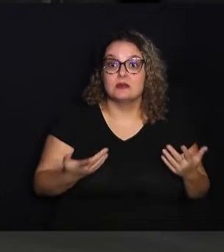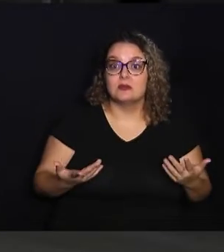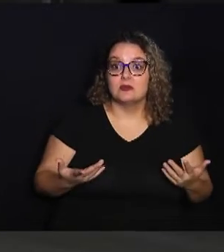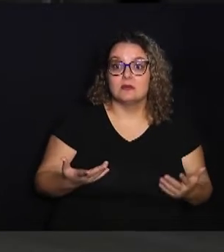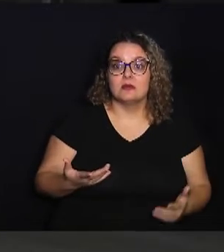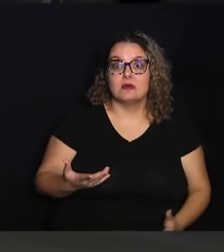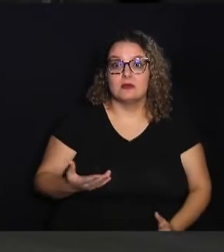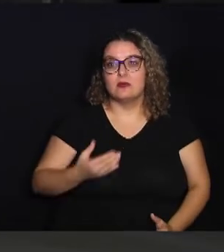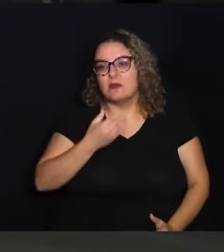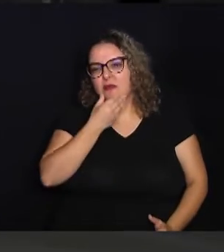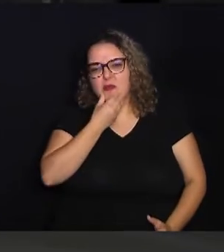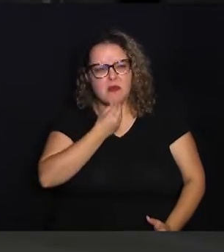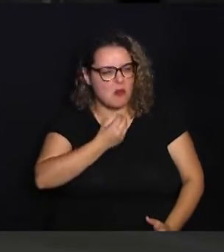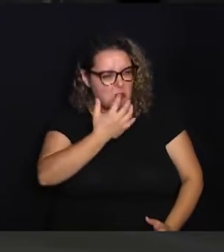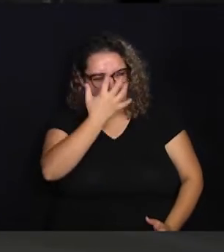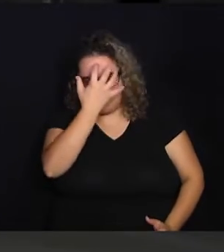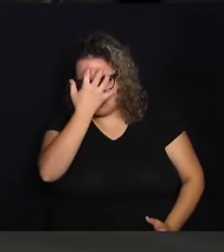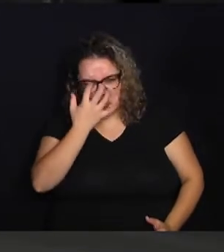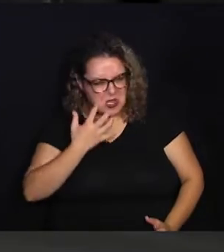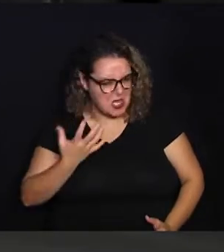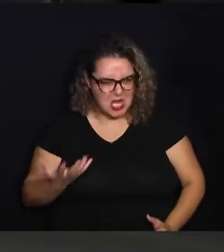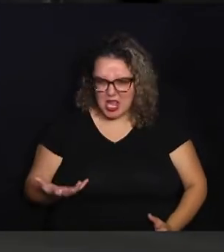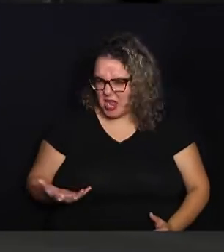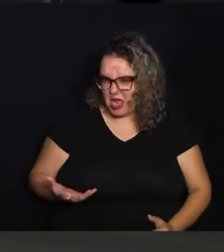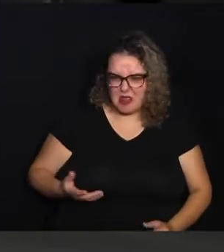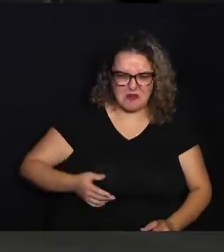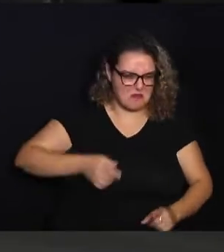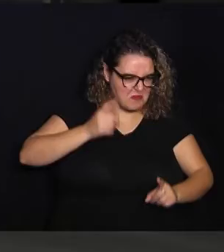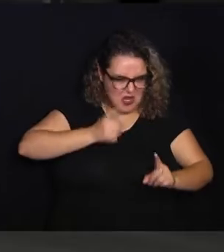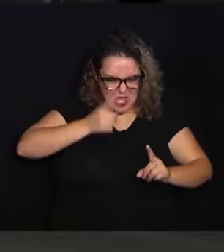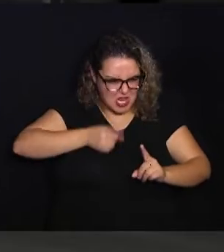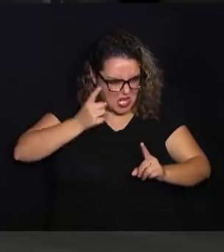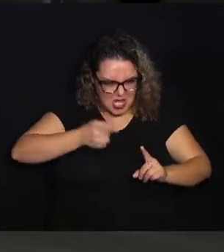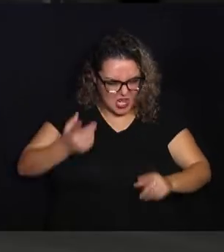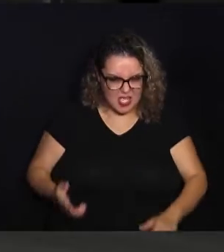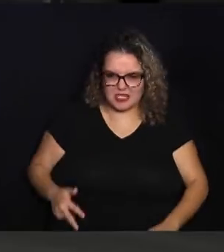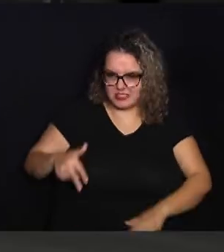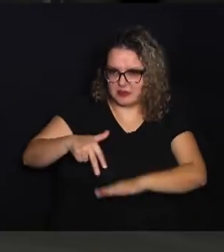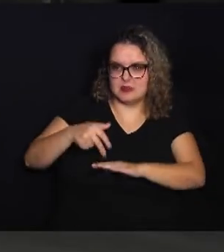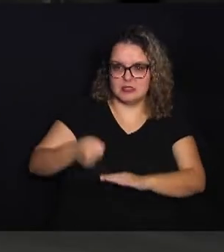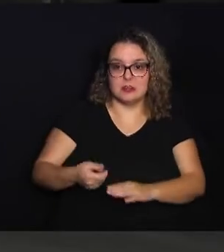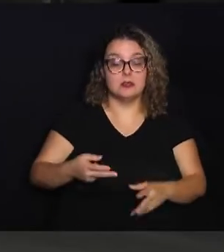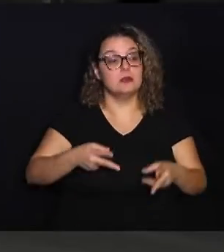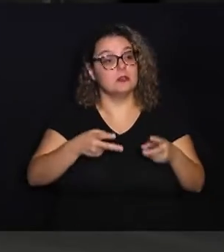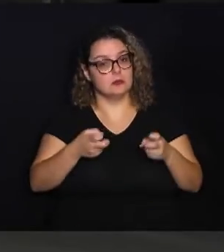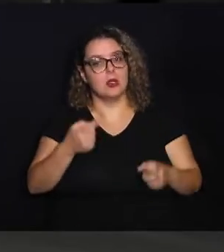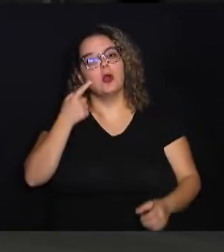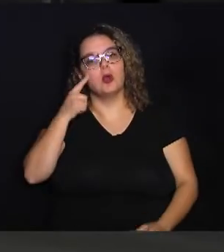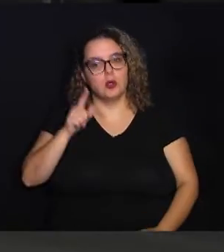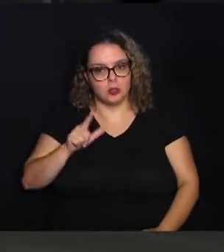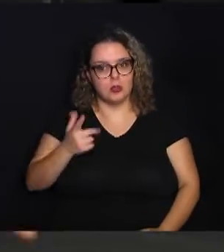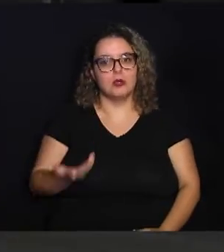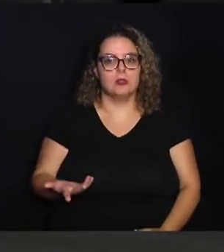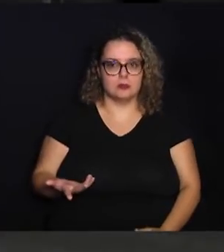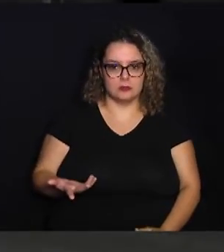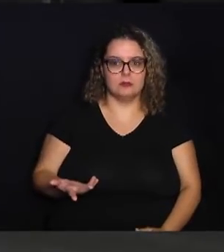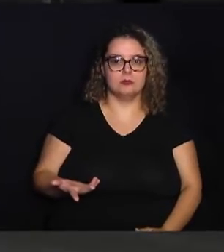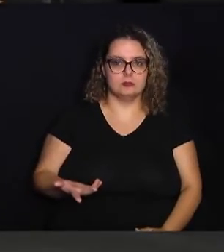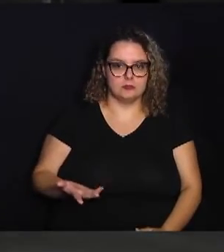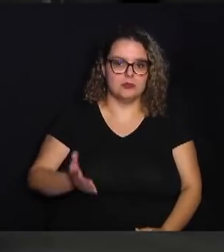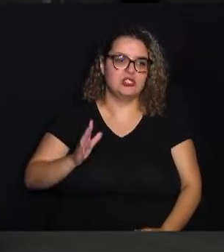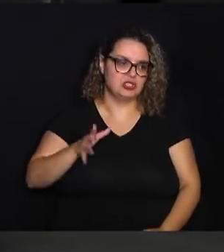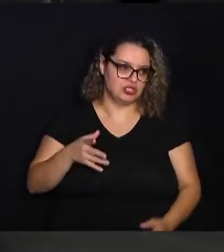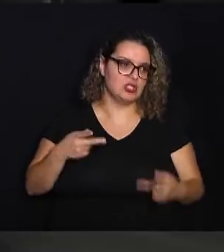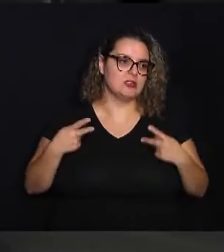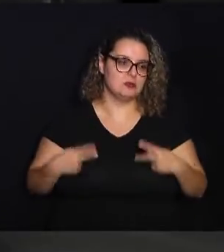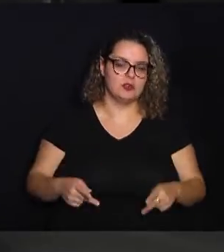muito bravo, um homem que vai brigar na tribuna. E a gente percebe, claro, o senhor já se